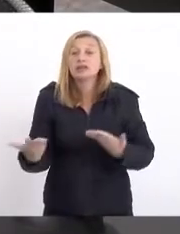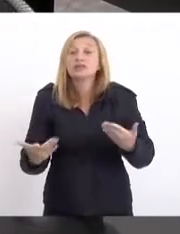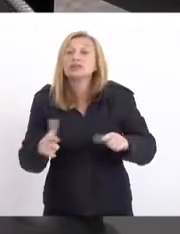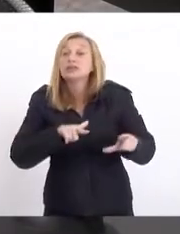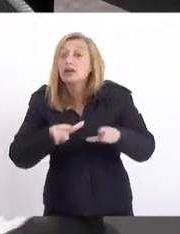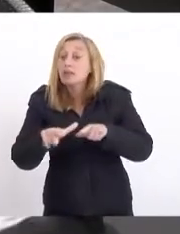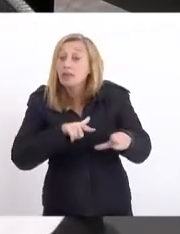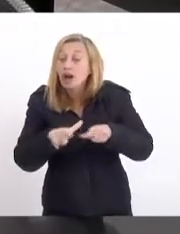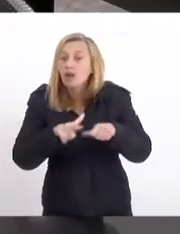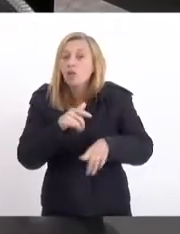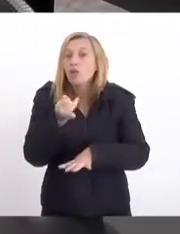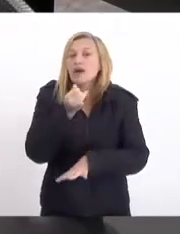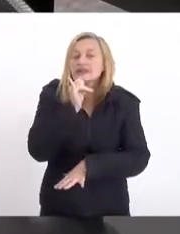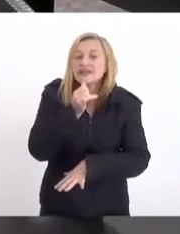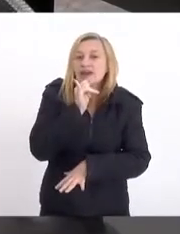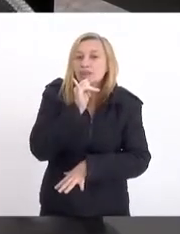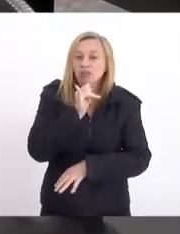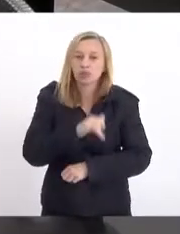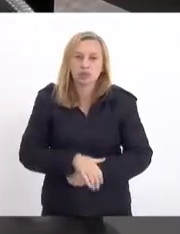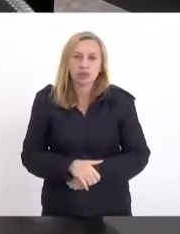serviços, por exemplo, de